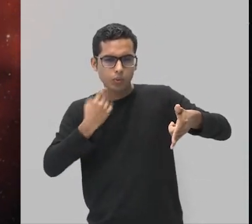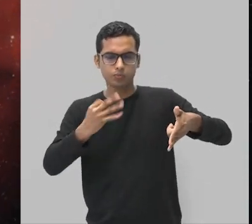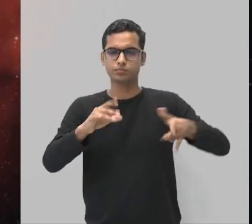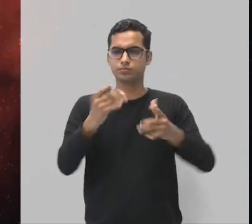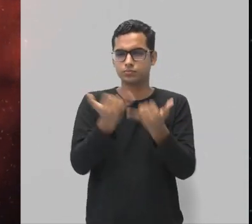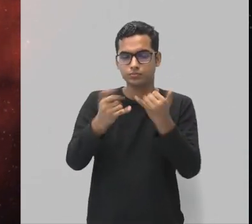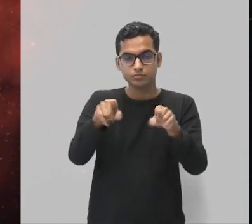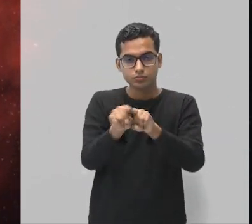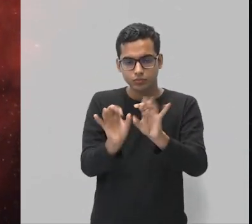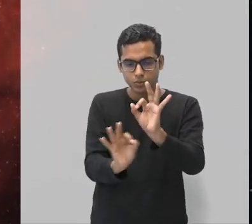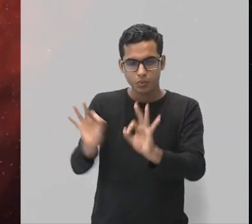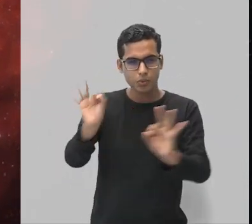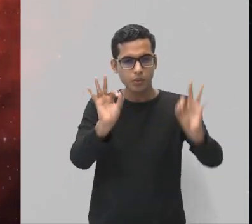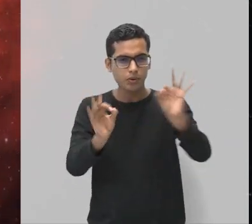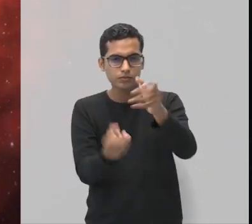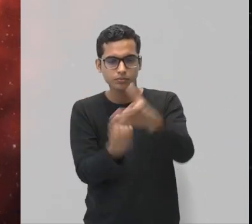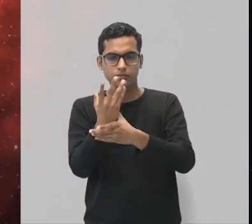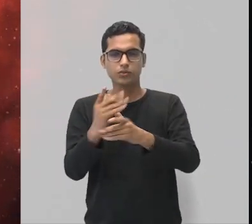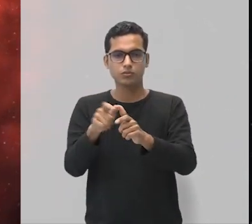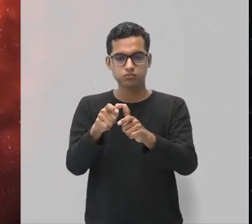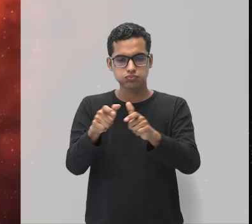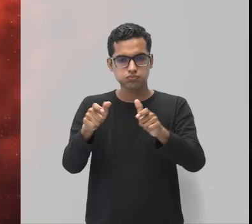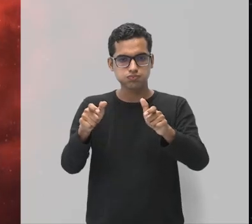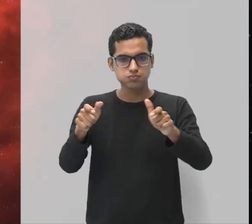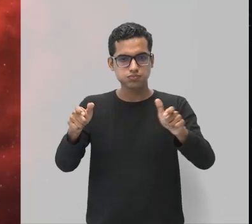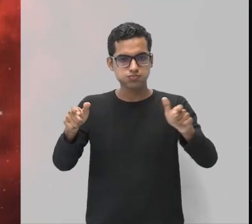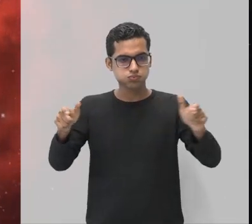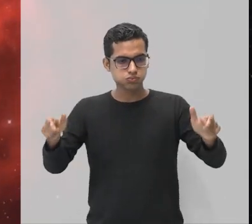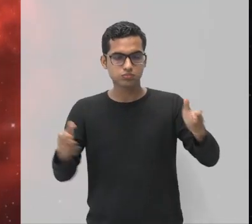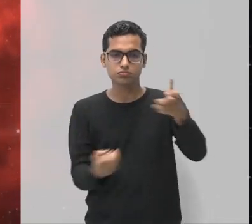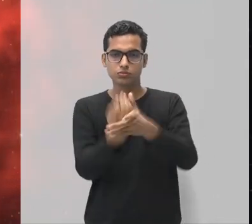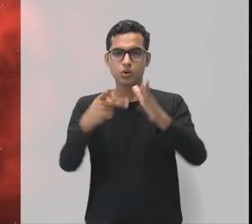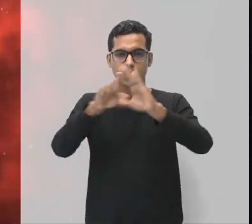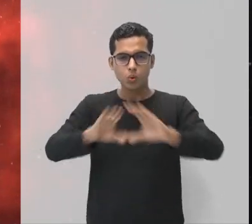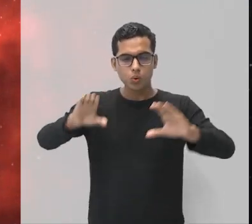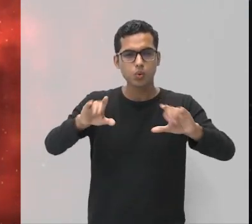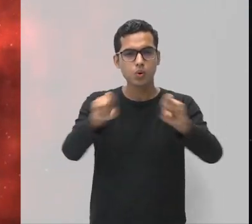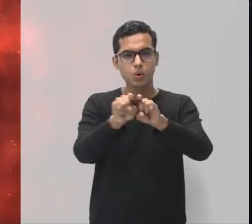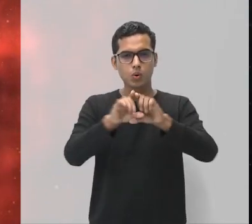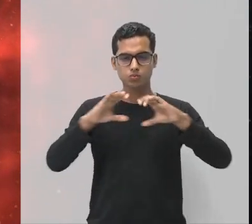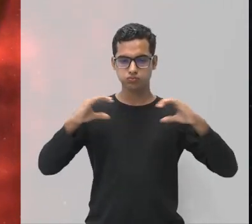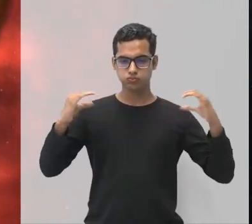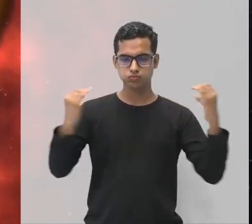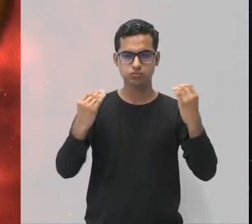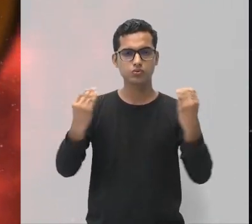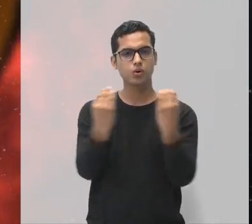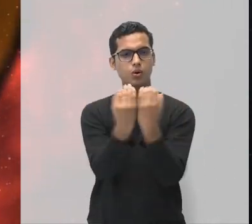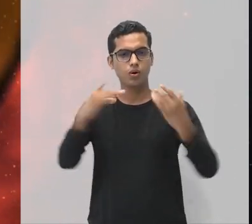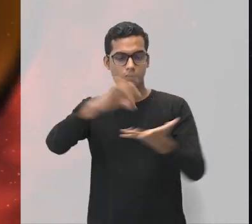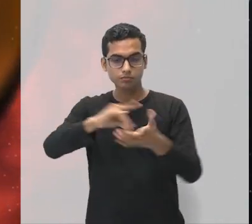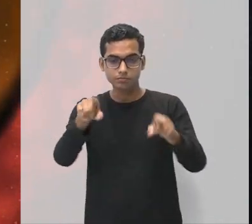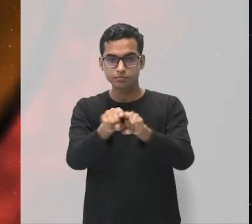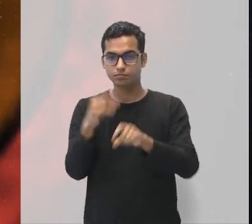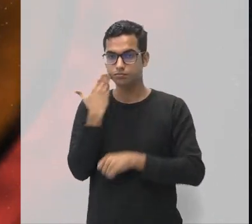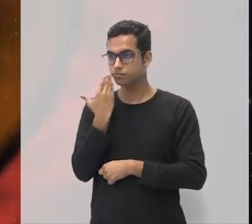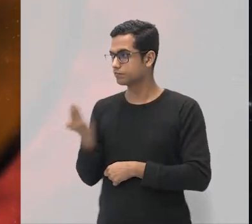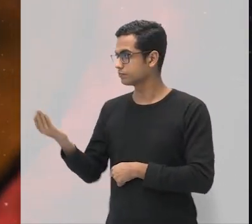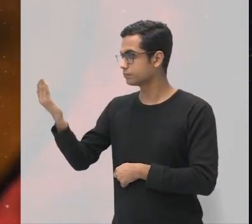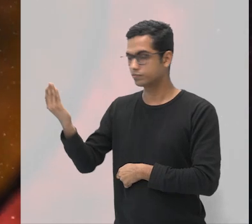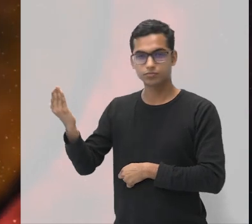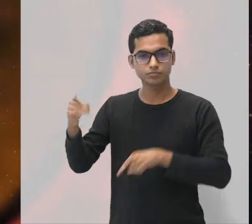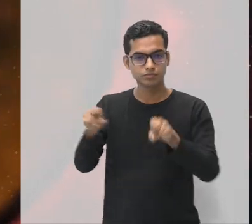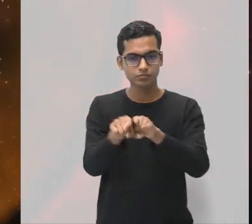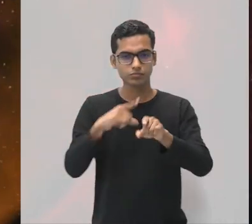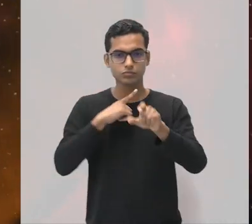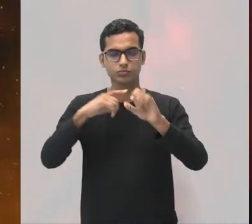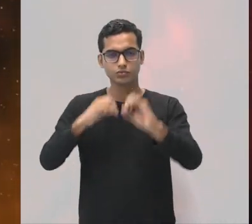Estas formações foram crescendo aos poucos, até originar uma nuvem em forma de disco. No centro desta nuvem, a matéria